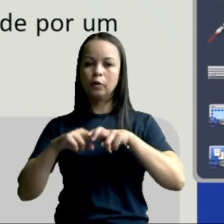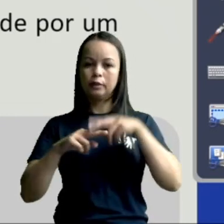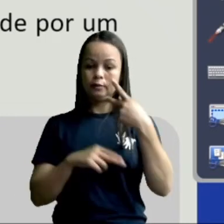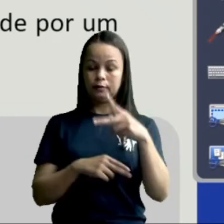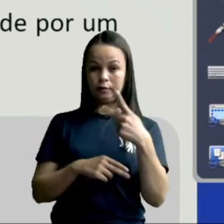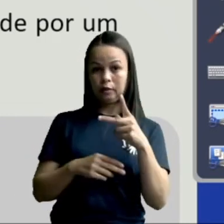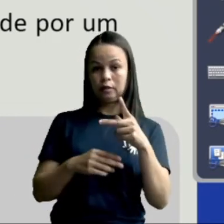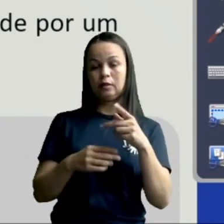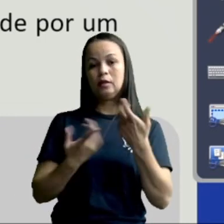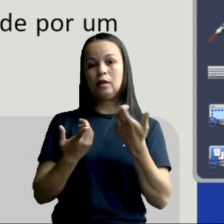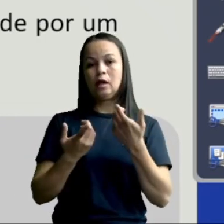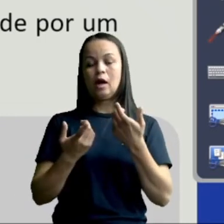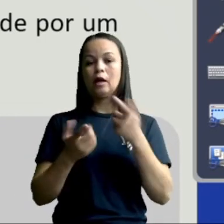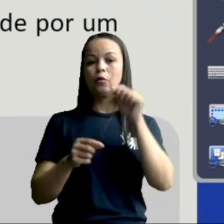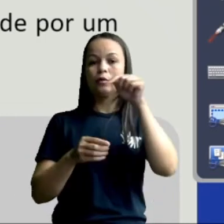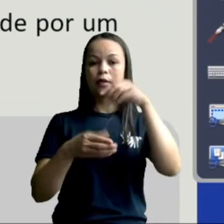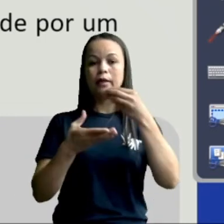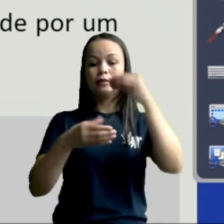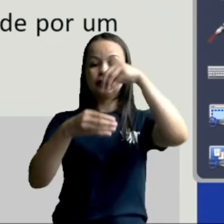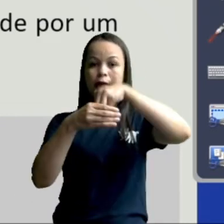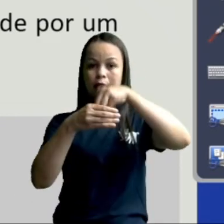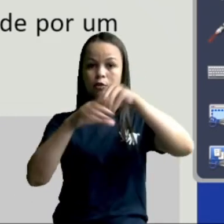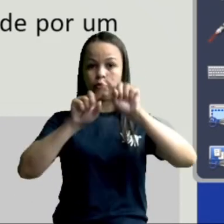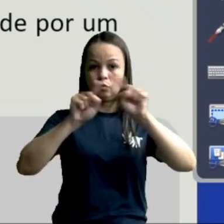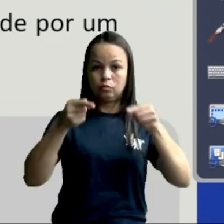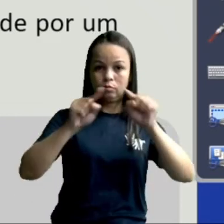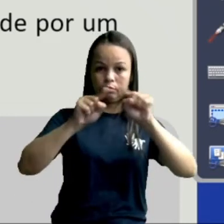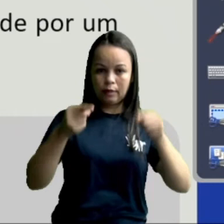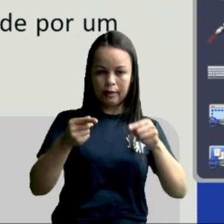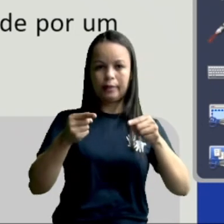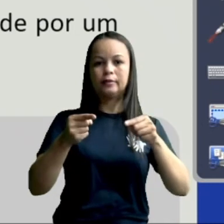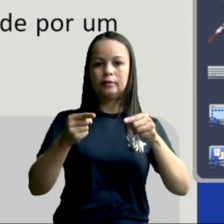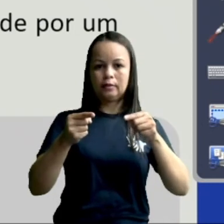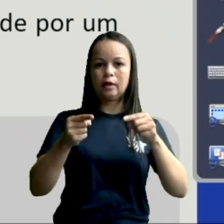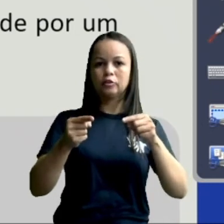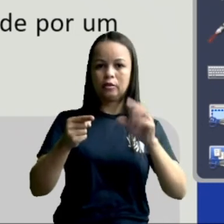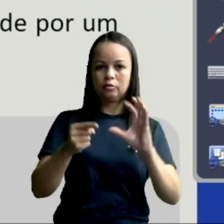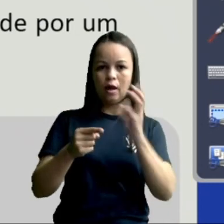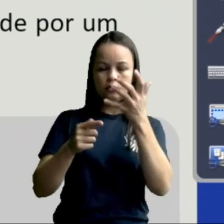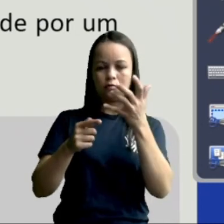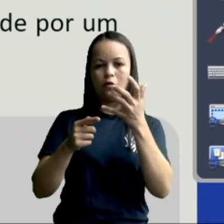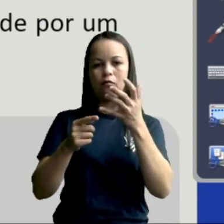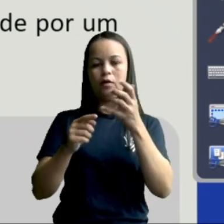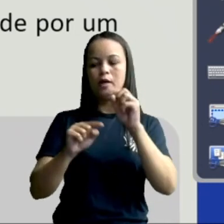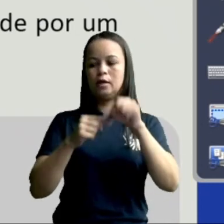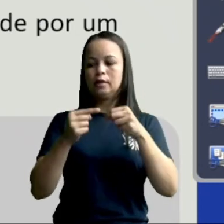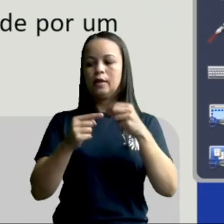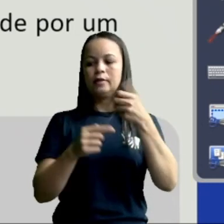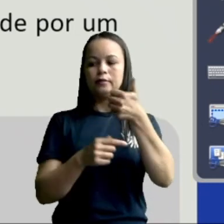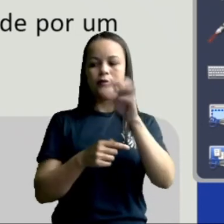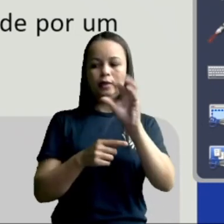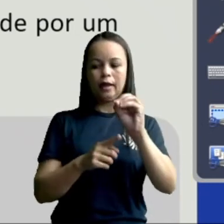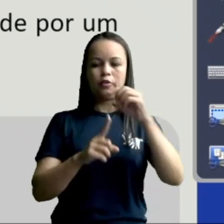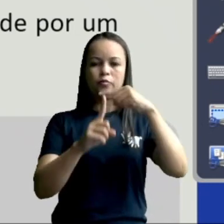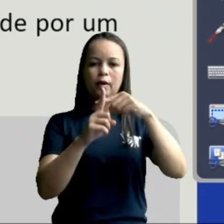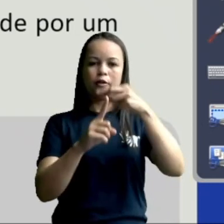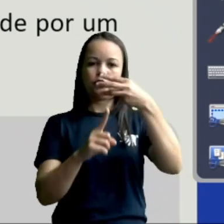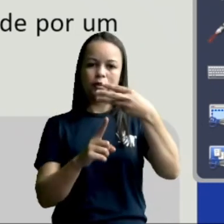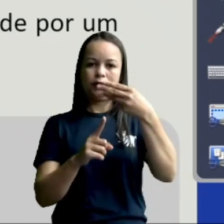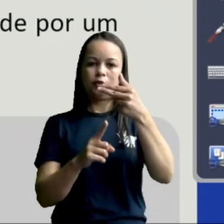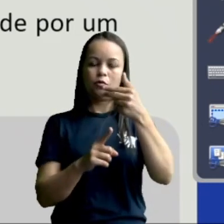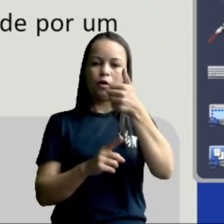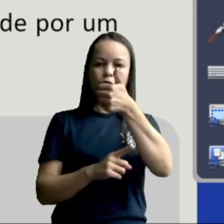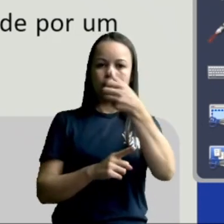gente resolve primeiro as contas que estão aqui dentro do parênteses, né? Faz a soma aqui, ó, 10 mais 3, 13,